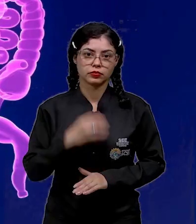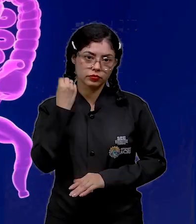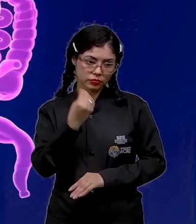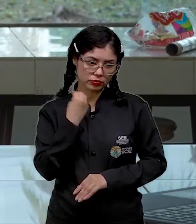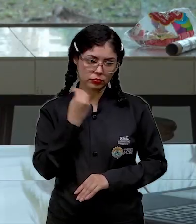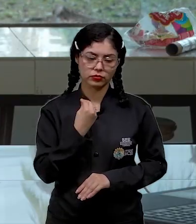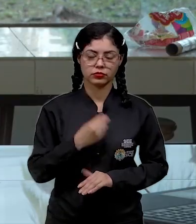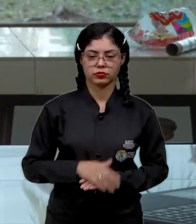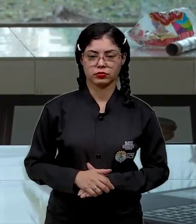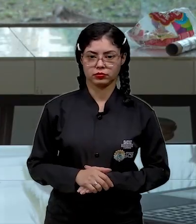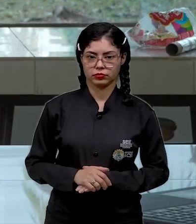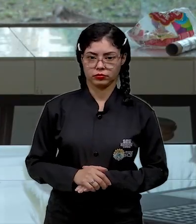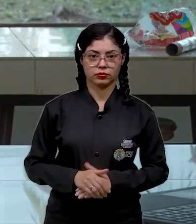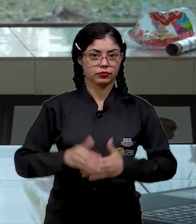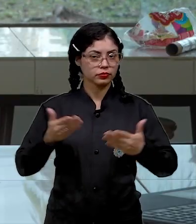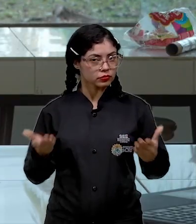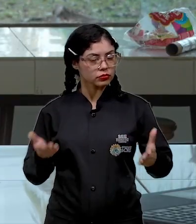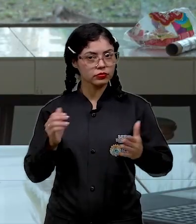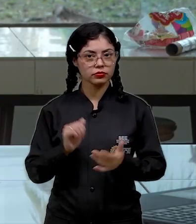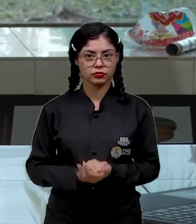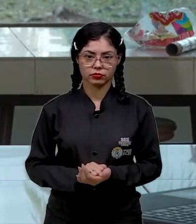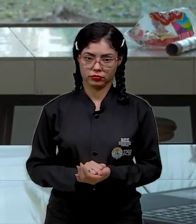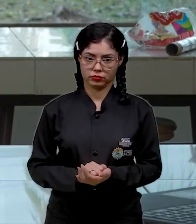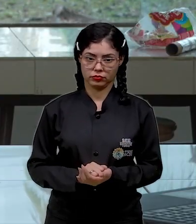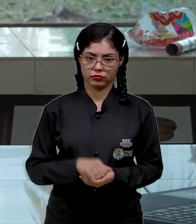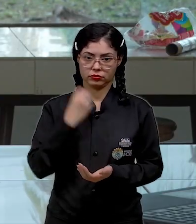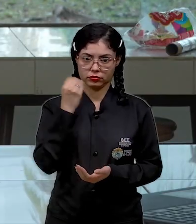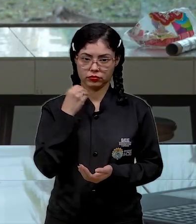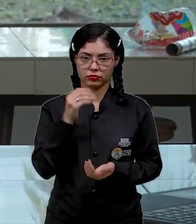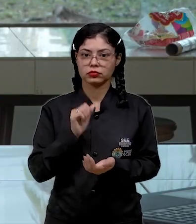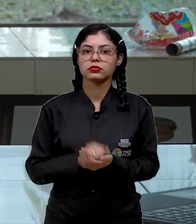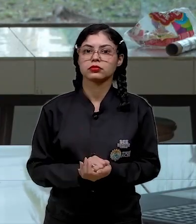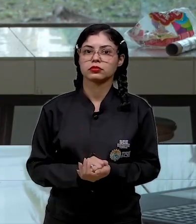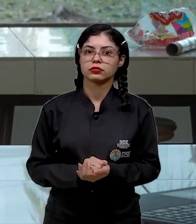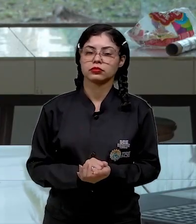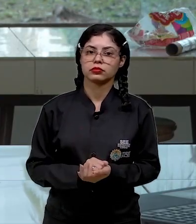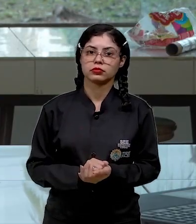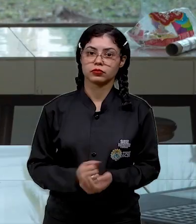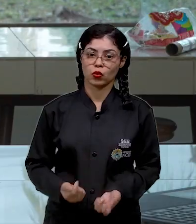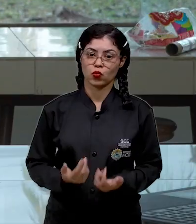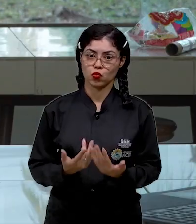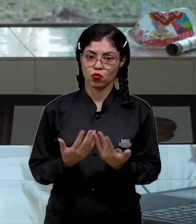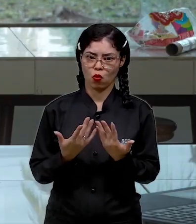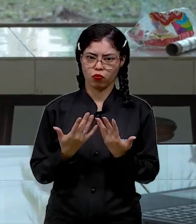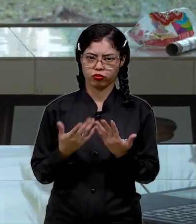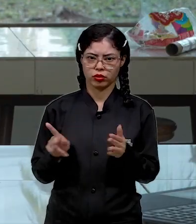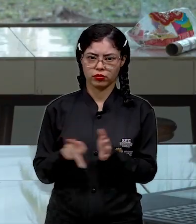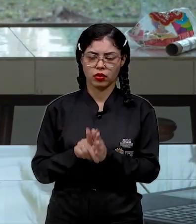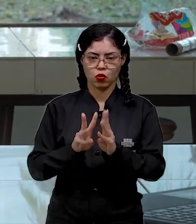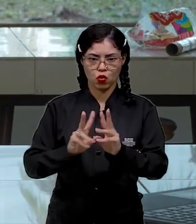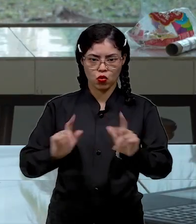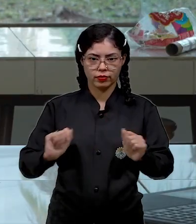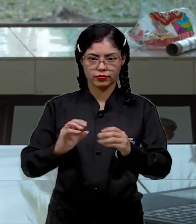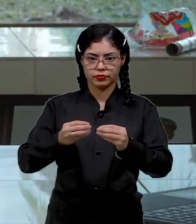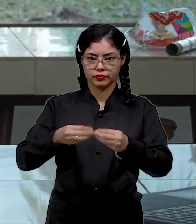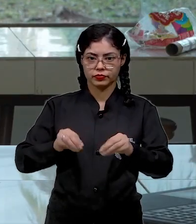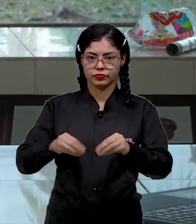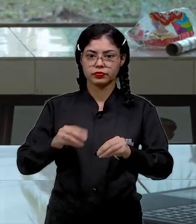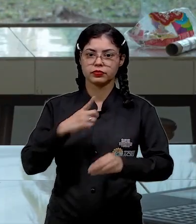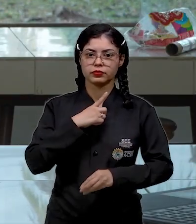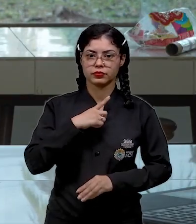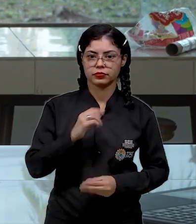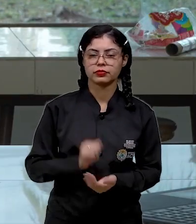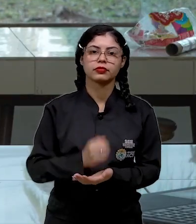experimento. Então vamos aqui para o nosso experimento da corrosão do ovo. Então aqui a gente tem o ovo, né? Acho que todo